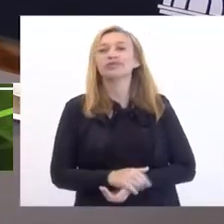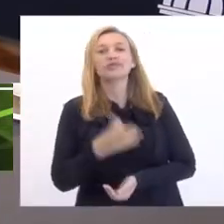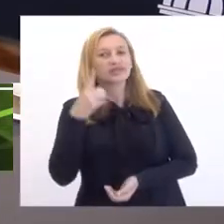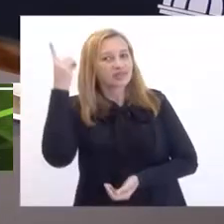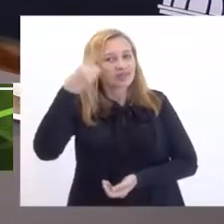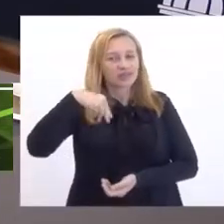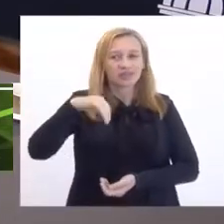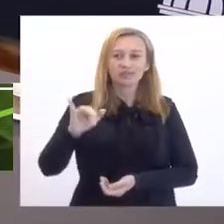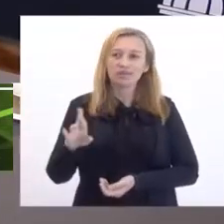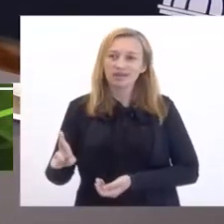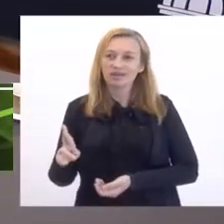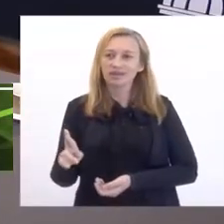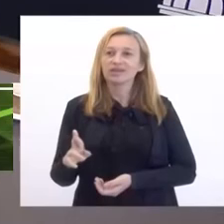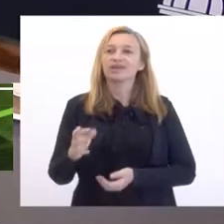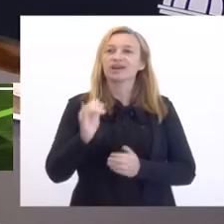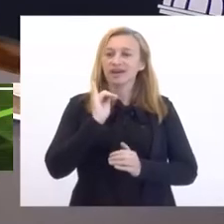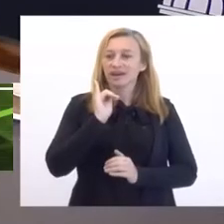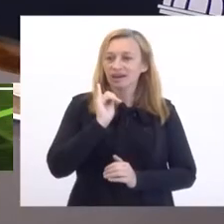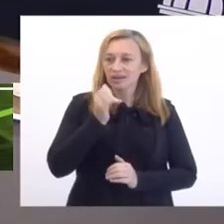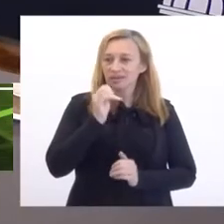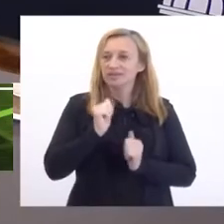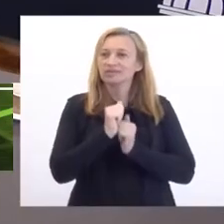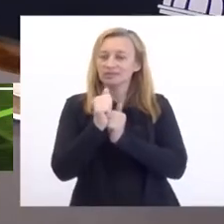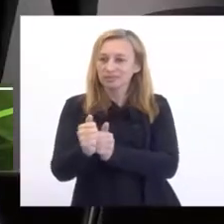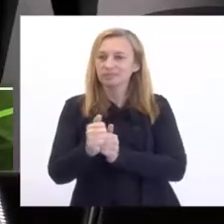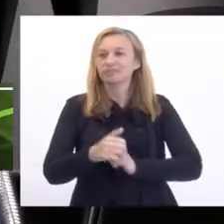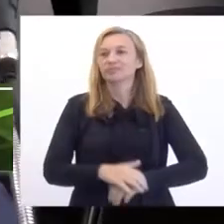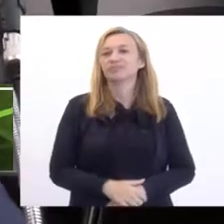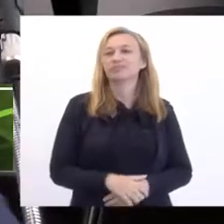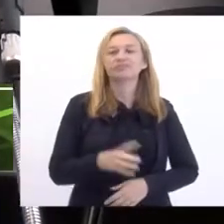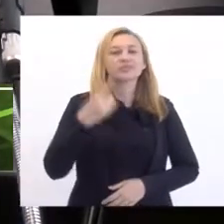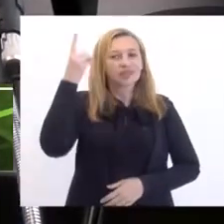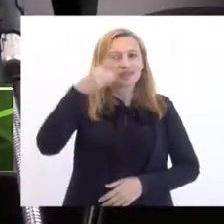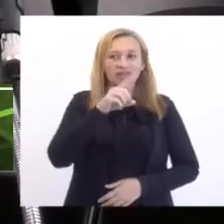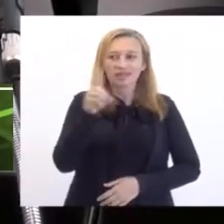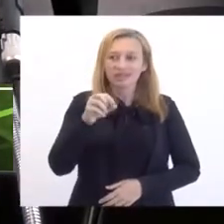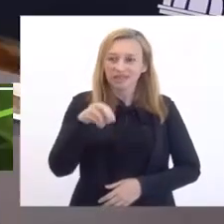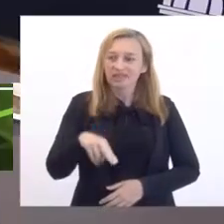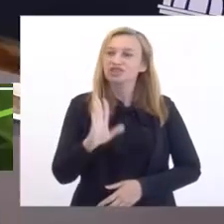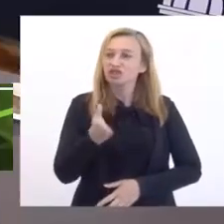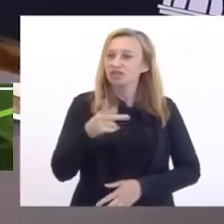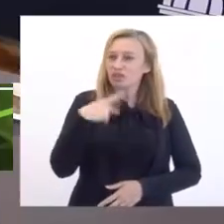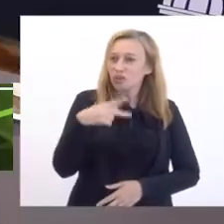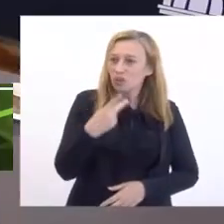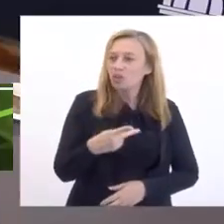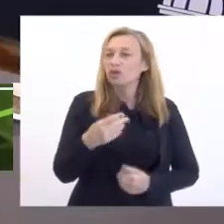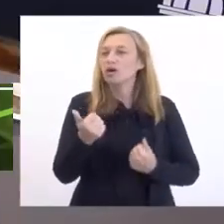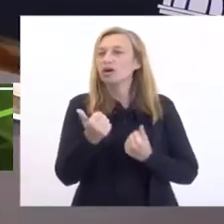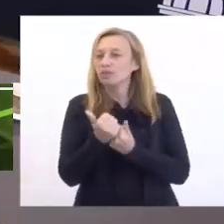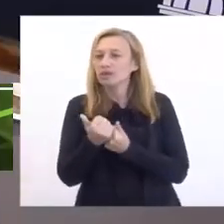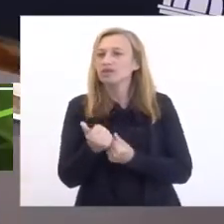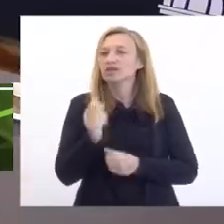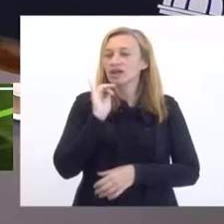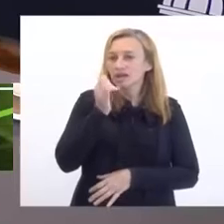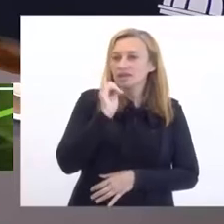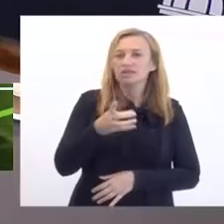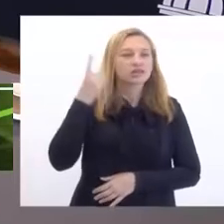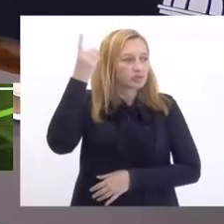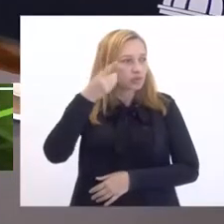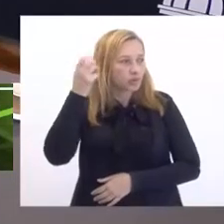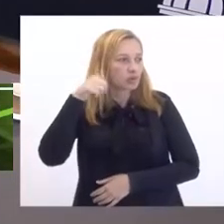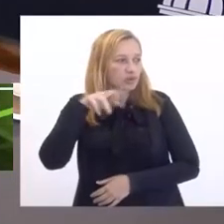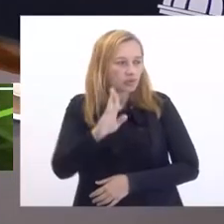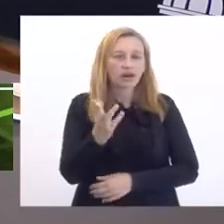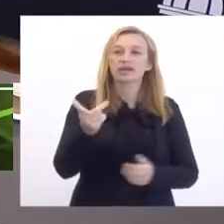vota? Acompanho o relator. Deputada Zeidan já consignou o voto, apoiando o relator. Deputado Eliomar já